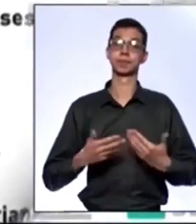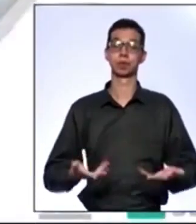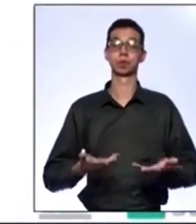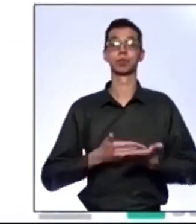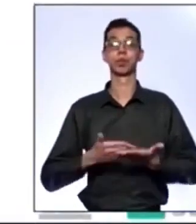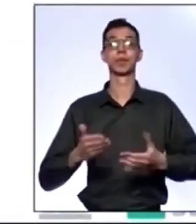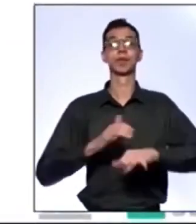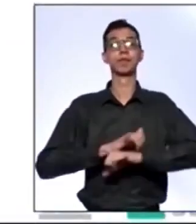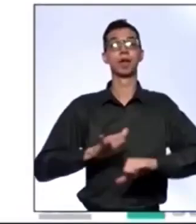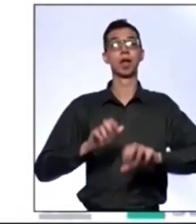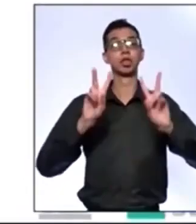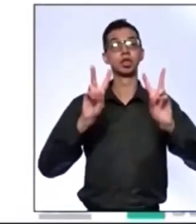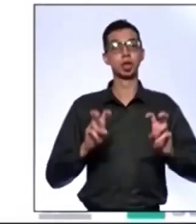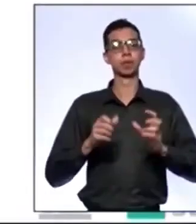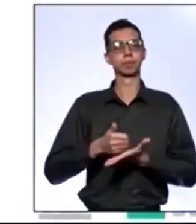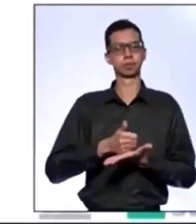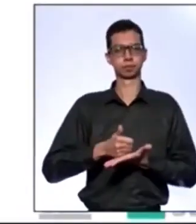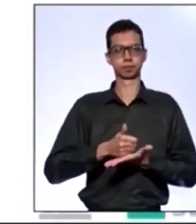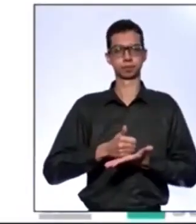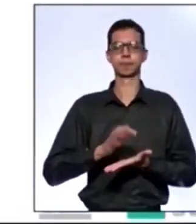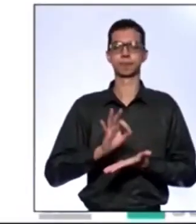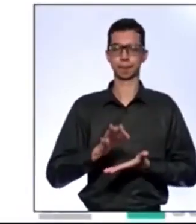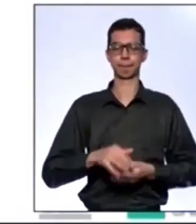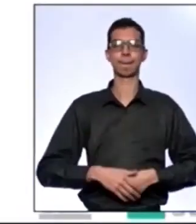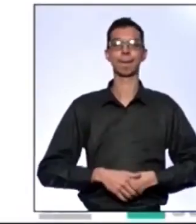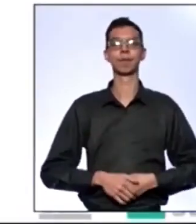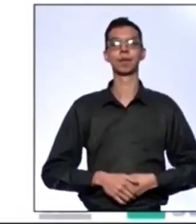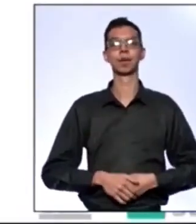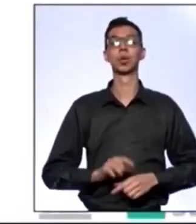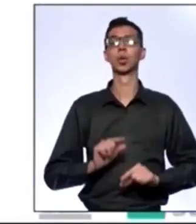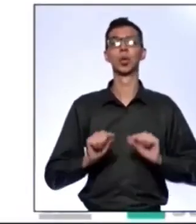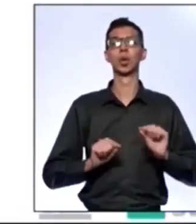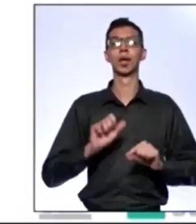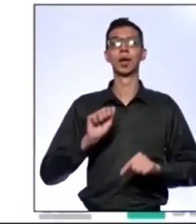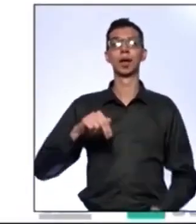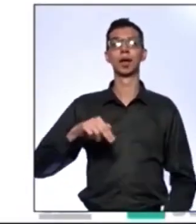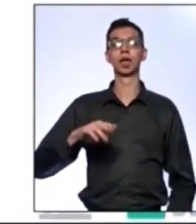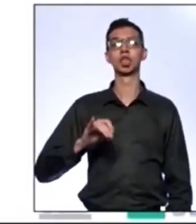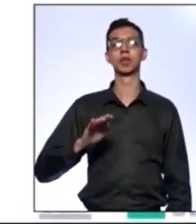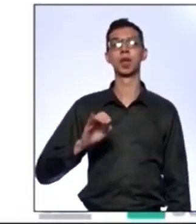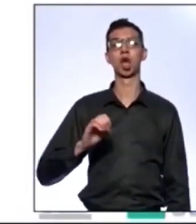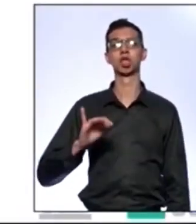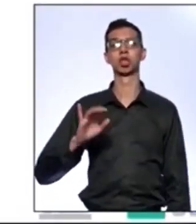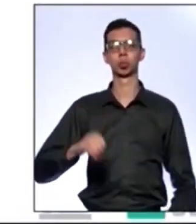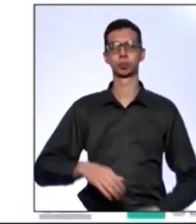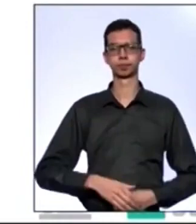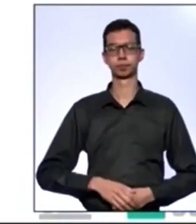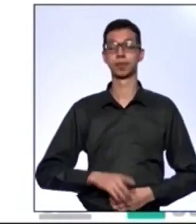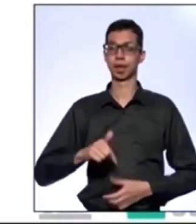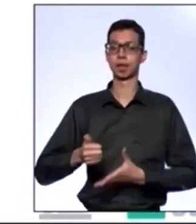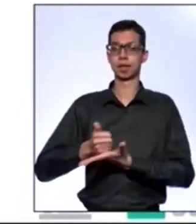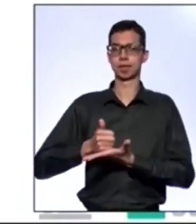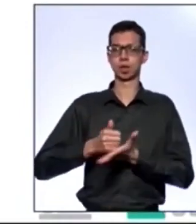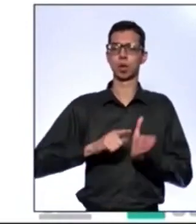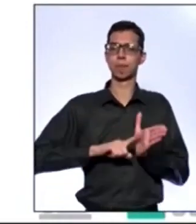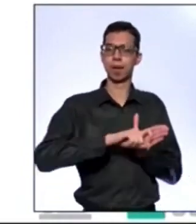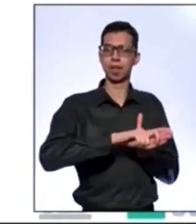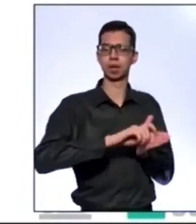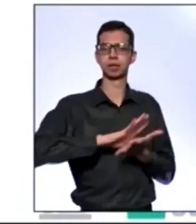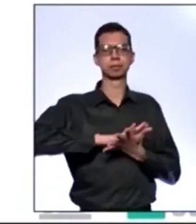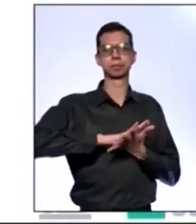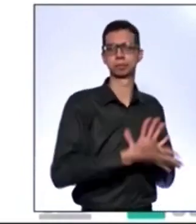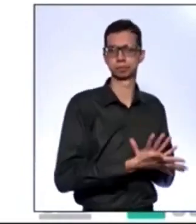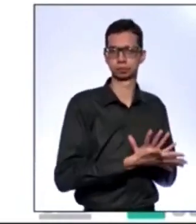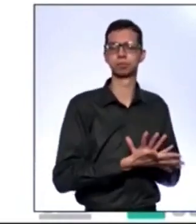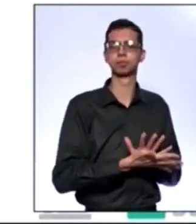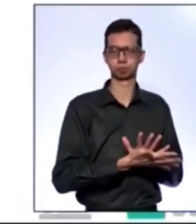pouco sobre os antibióticos. Antibiótico é um nome que se dá para remédio que mata a bactéria, certo? Anti